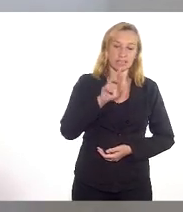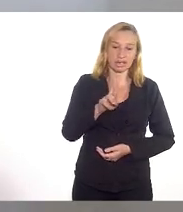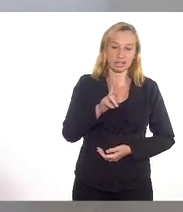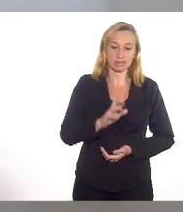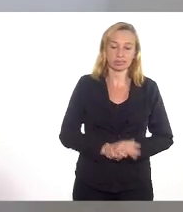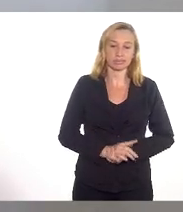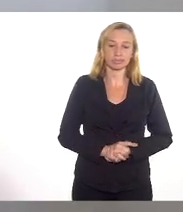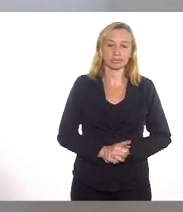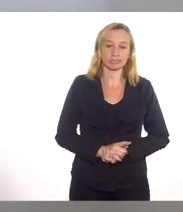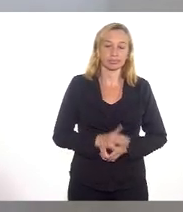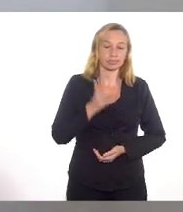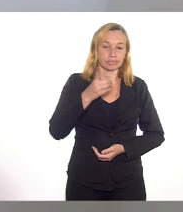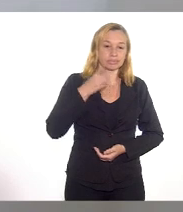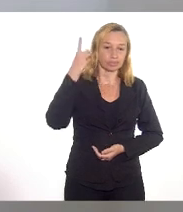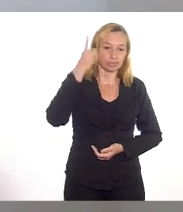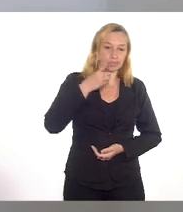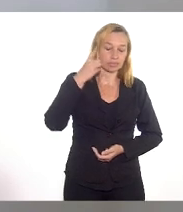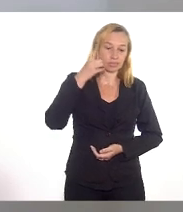Deputado Rodrigo Bacelar.